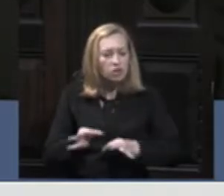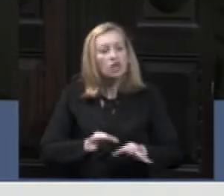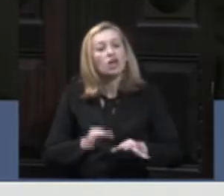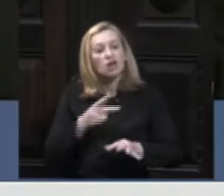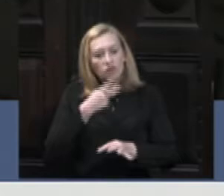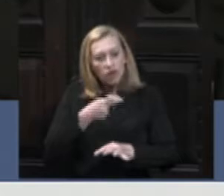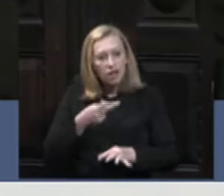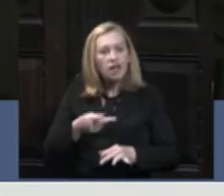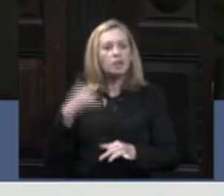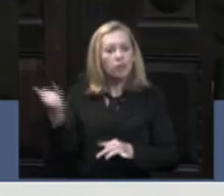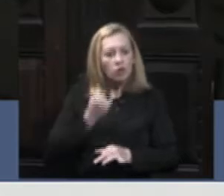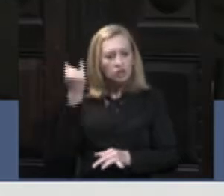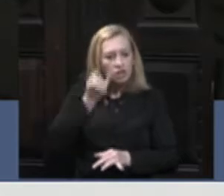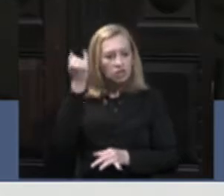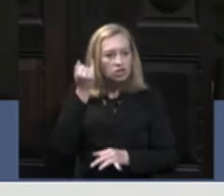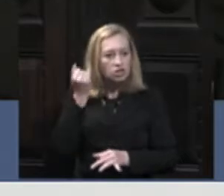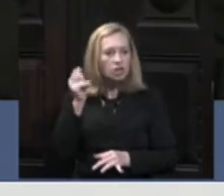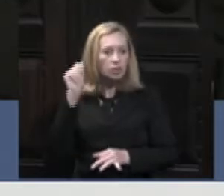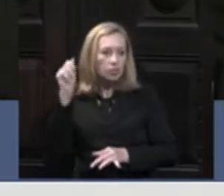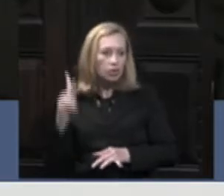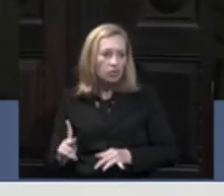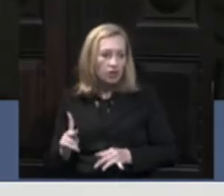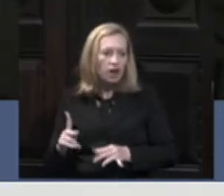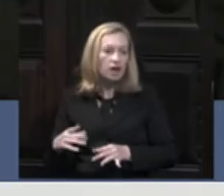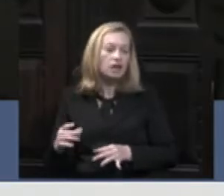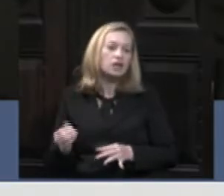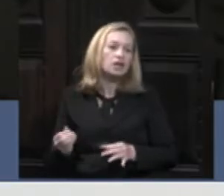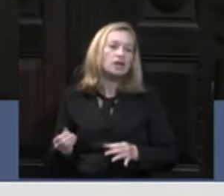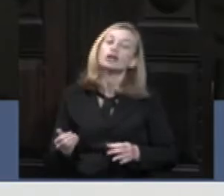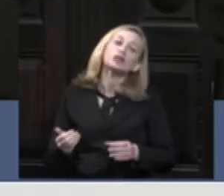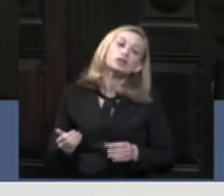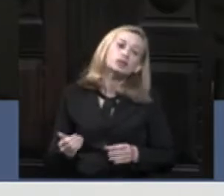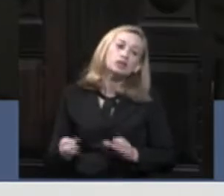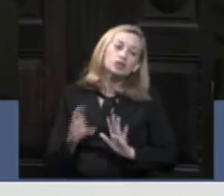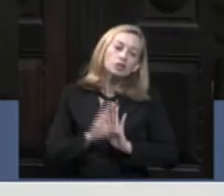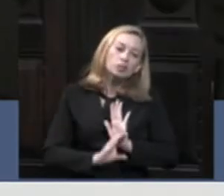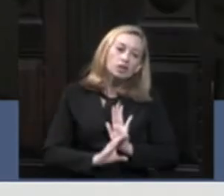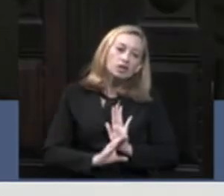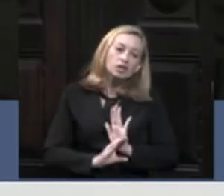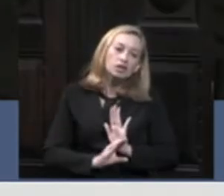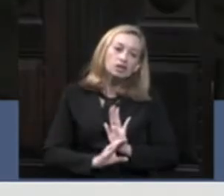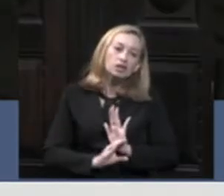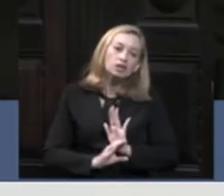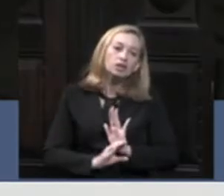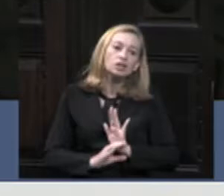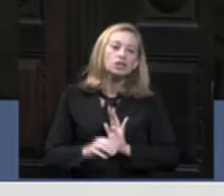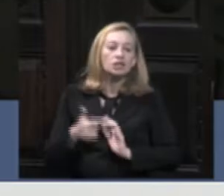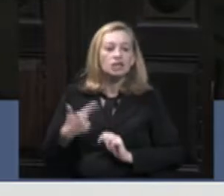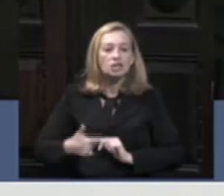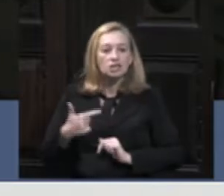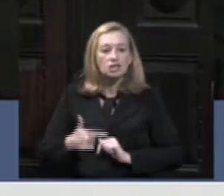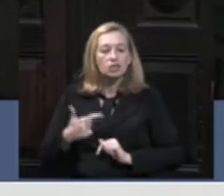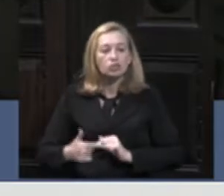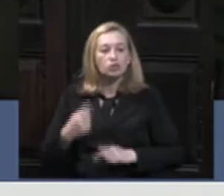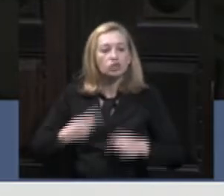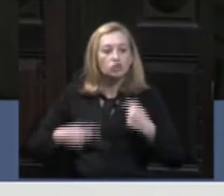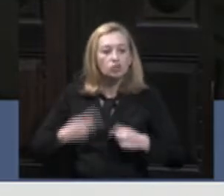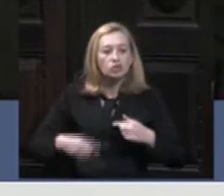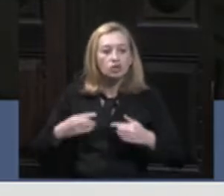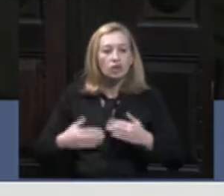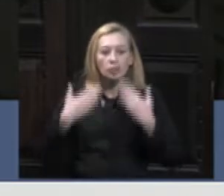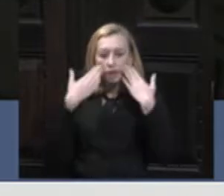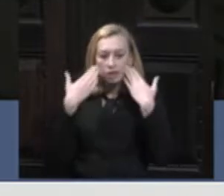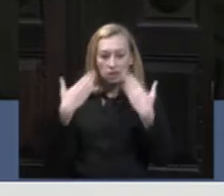projeto, fazer uma audiência pública, se fosse o caso, e na segunda discussão, aí então, eventualmente, apresentar a emenda, de maneira que eu